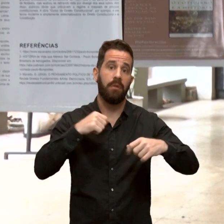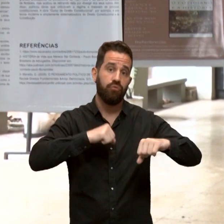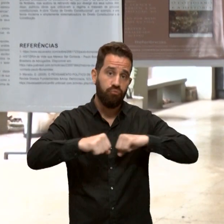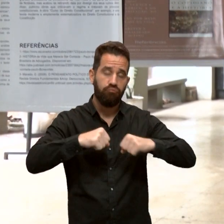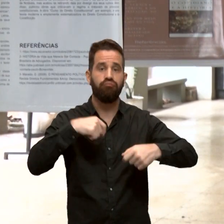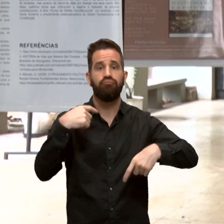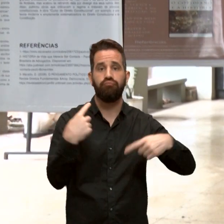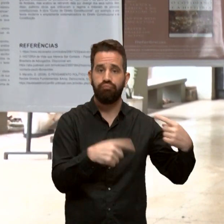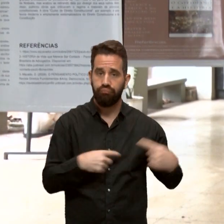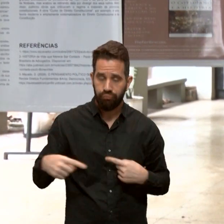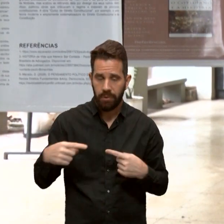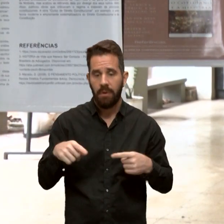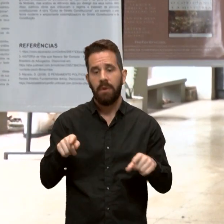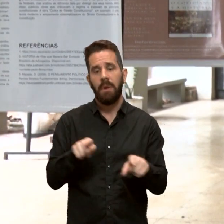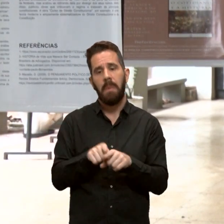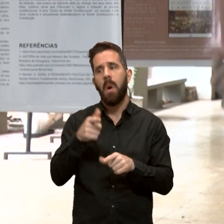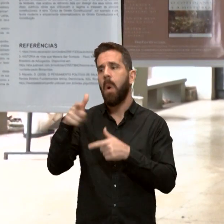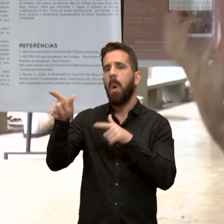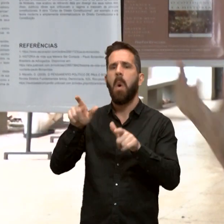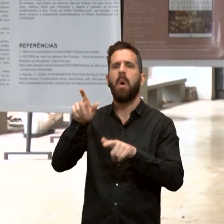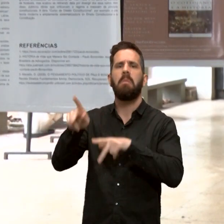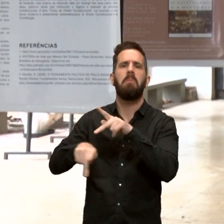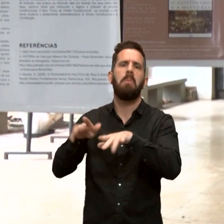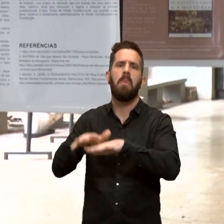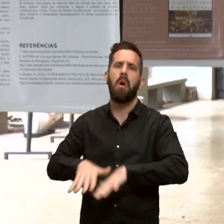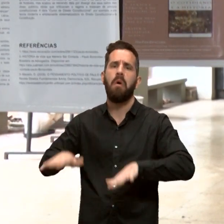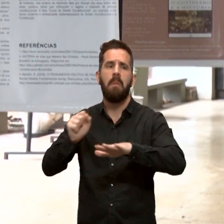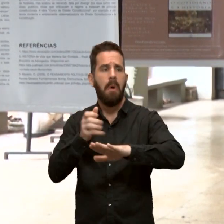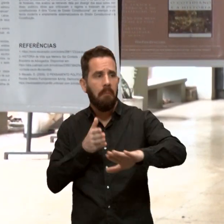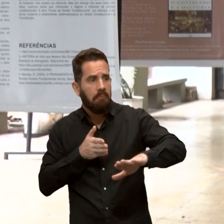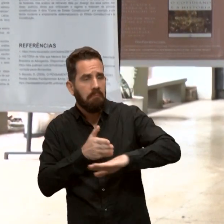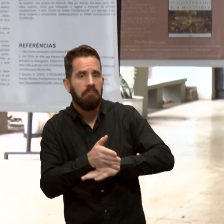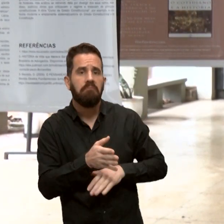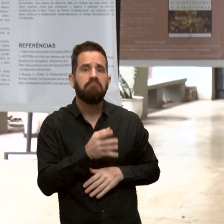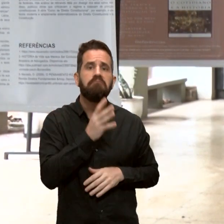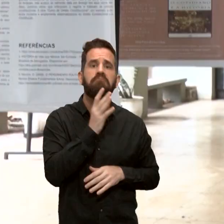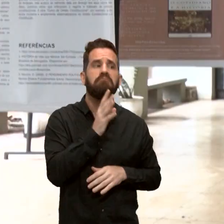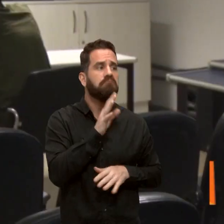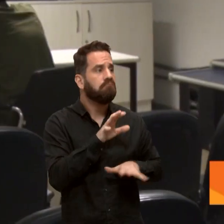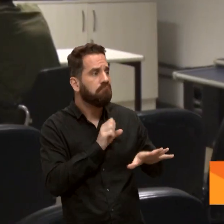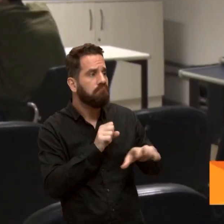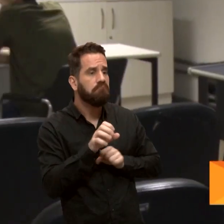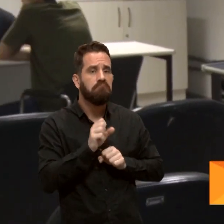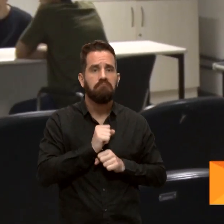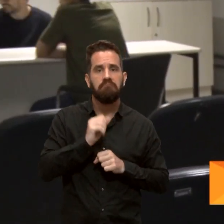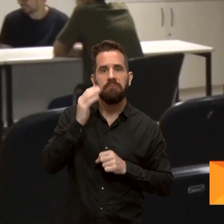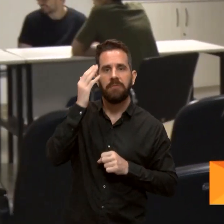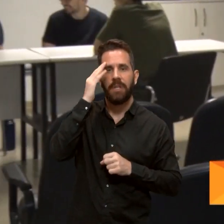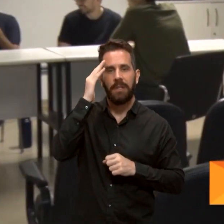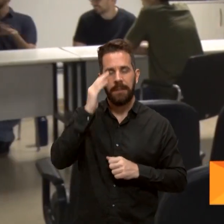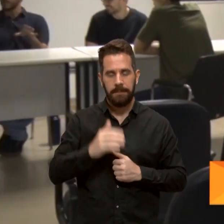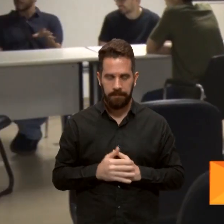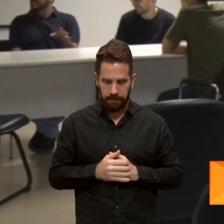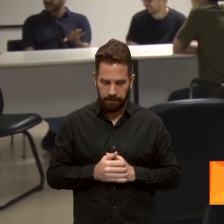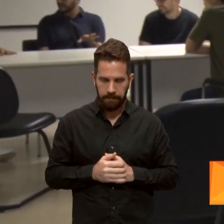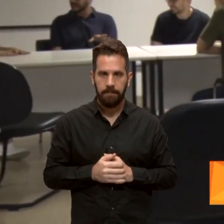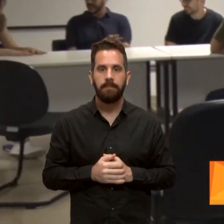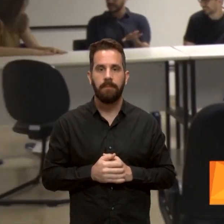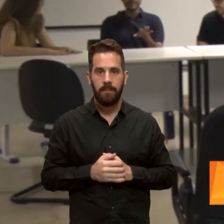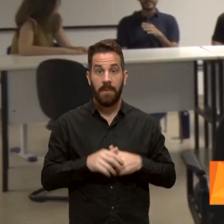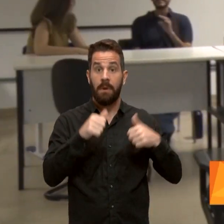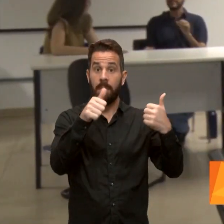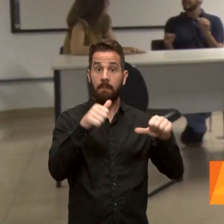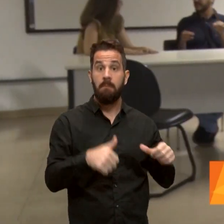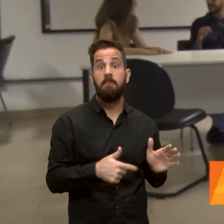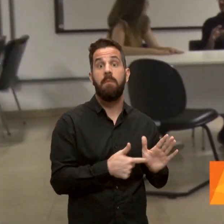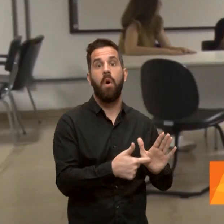que transita por aqui e que pode ver os novos autores dos banners. Além da mostra, tem ainda o